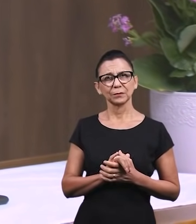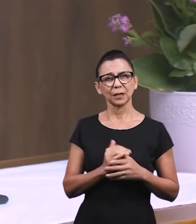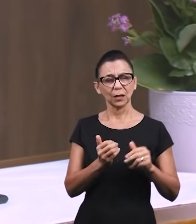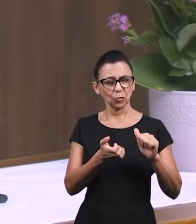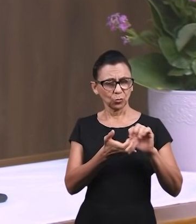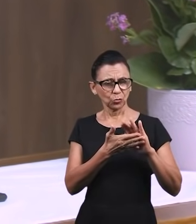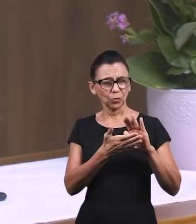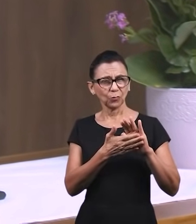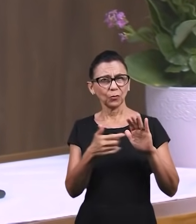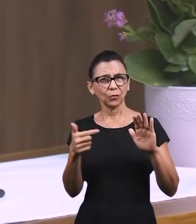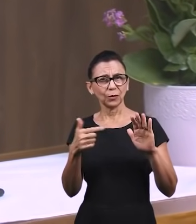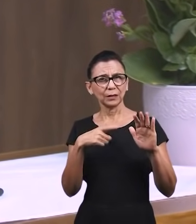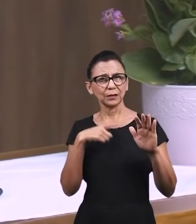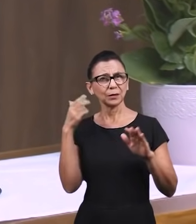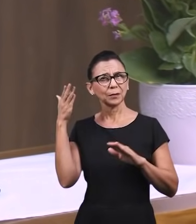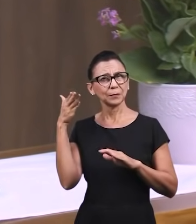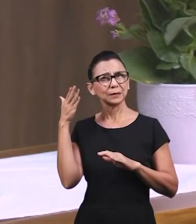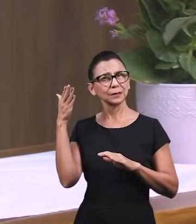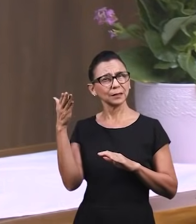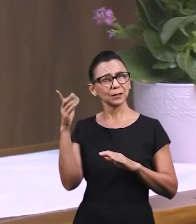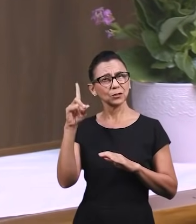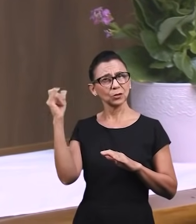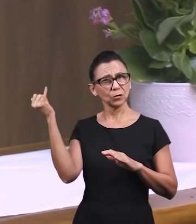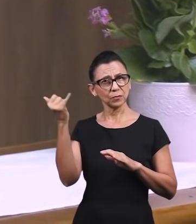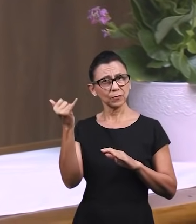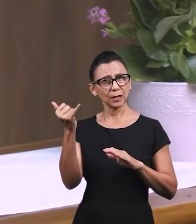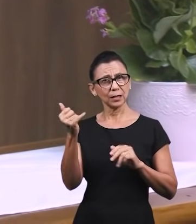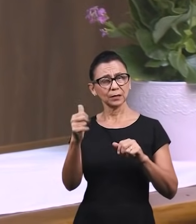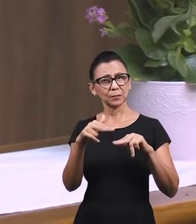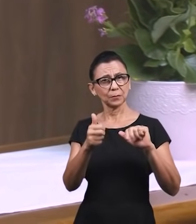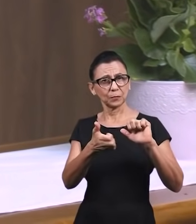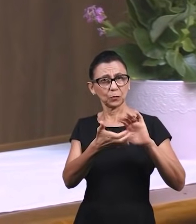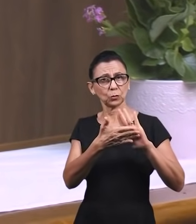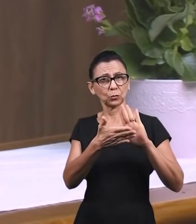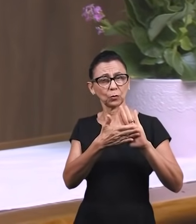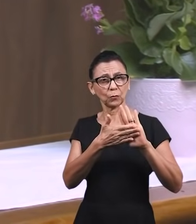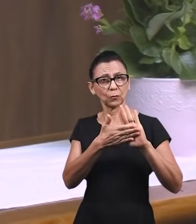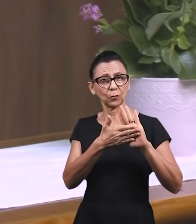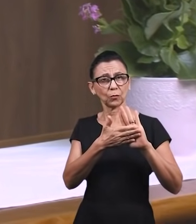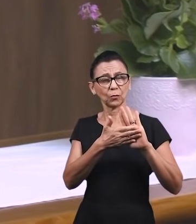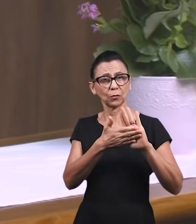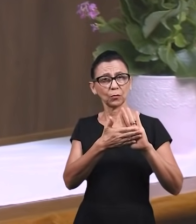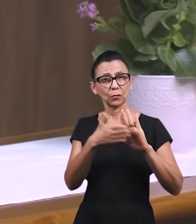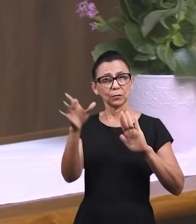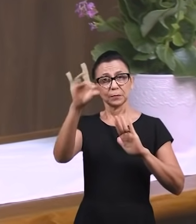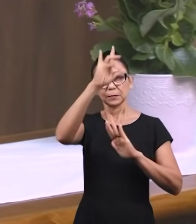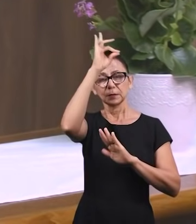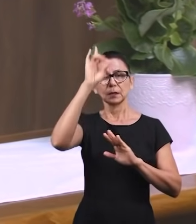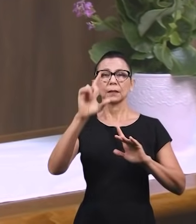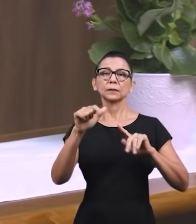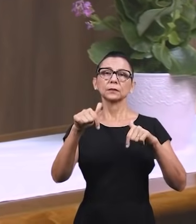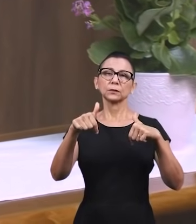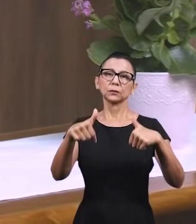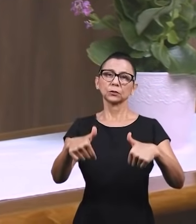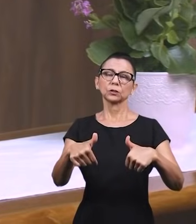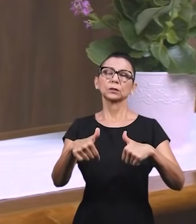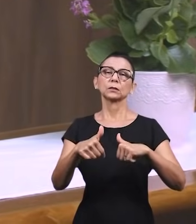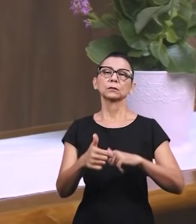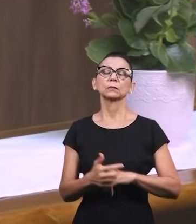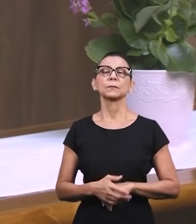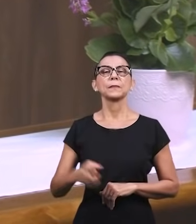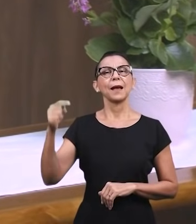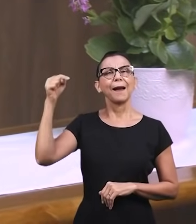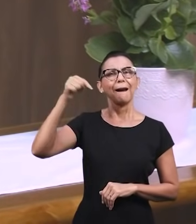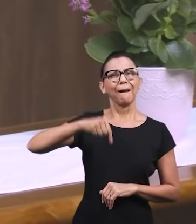mensagem que o louvor traz. Porque Deus fala também através do louvor. O Espírito Santo de Deus já está agindo, já está operando.